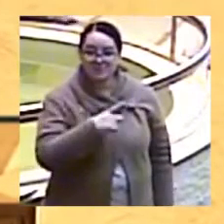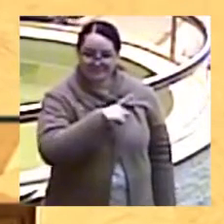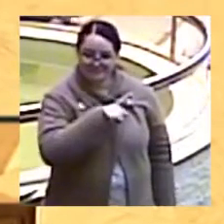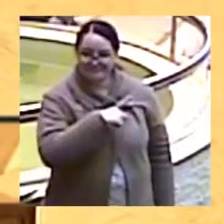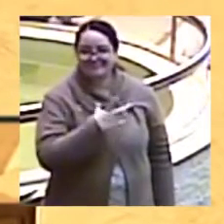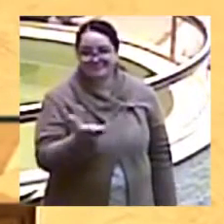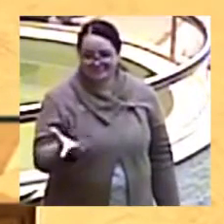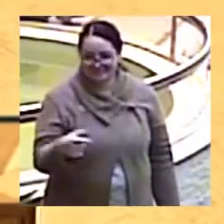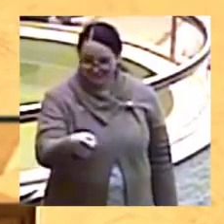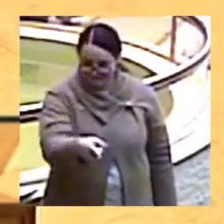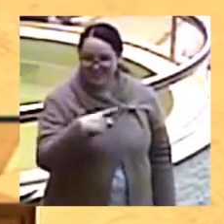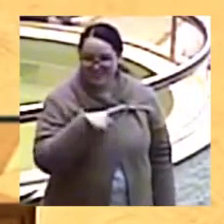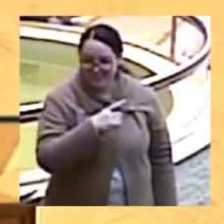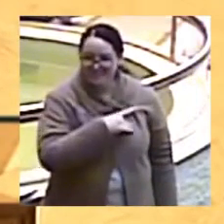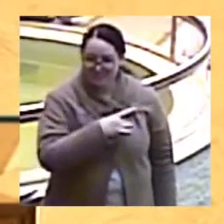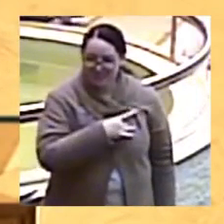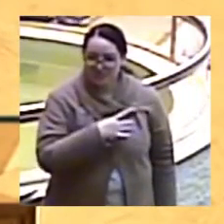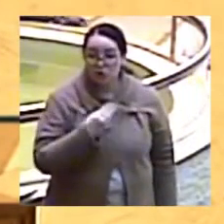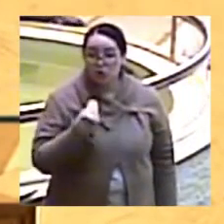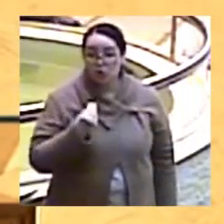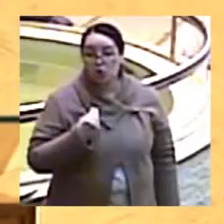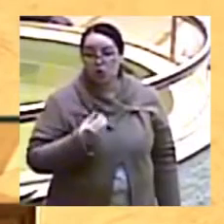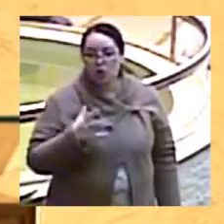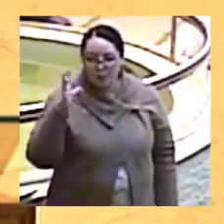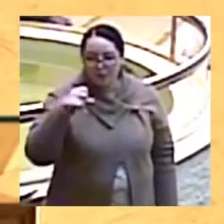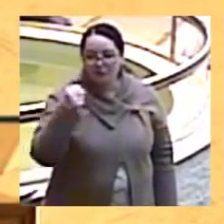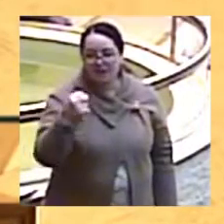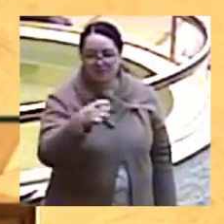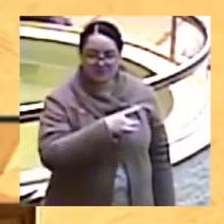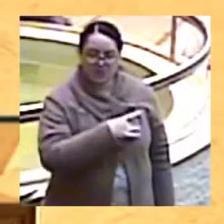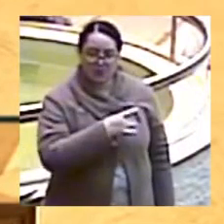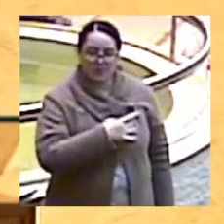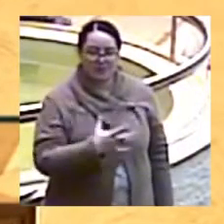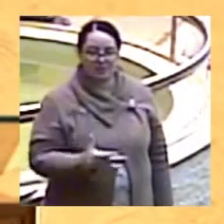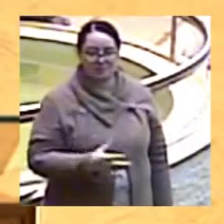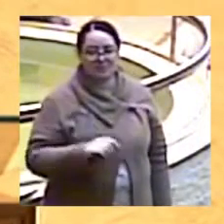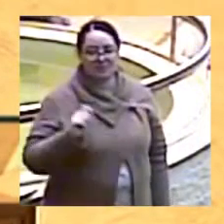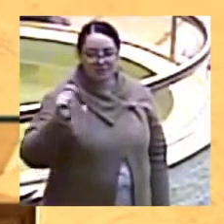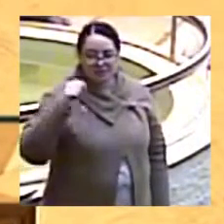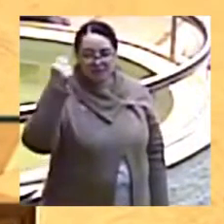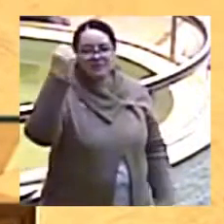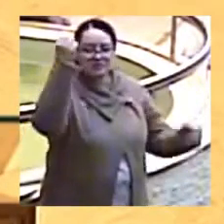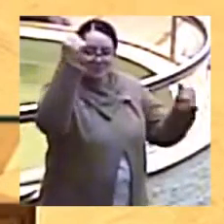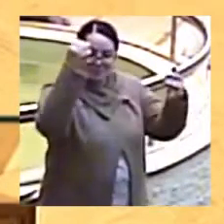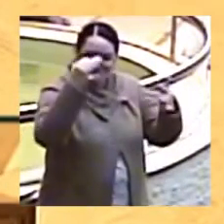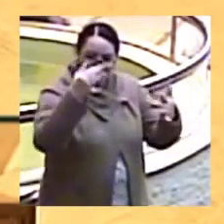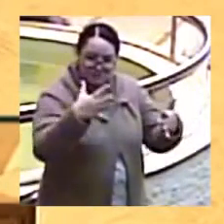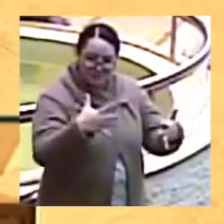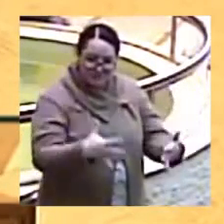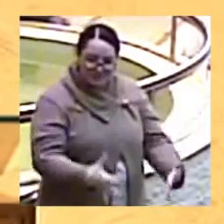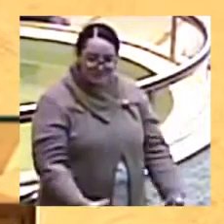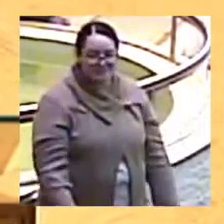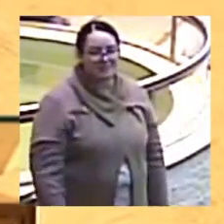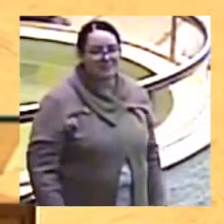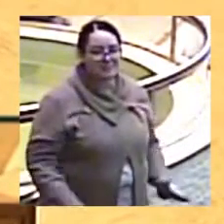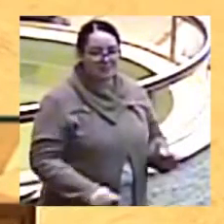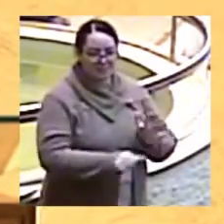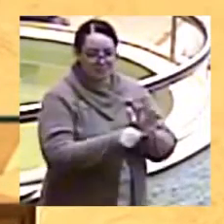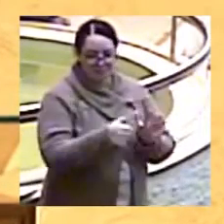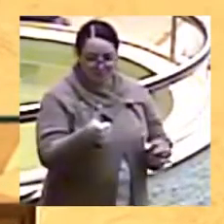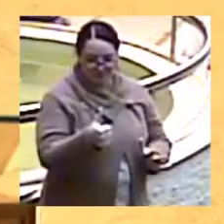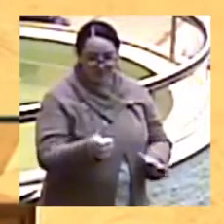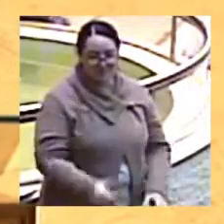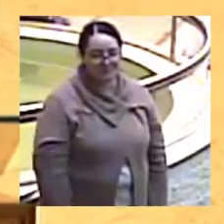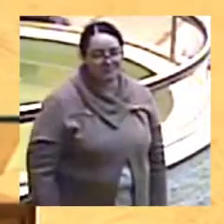fé, encontradas, nesse texto bíblico. E Davi, a apresentar, as suas razões. A primeira tese, de Davi,